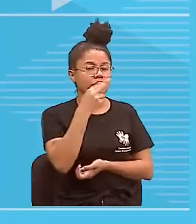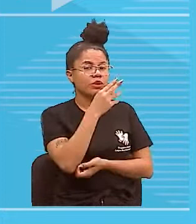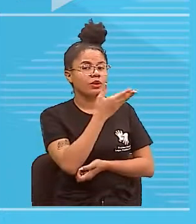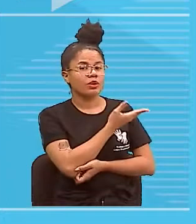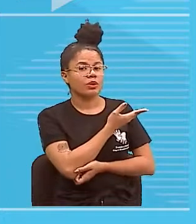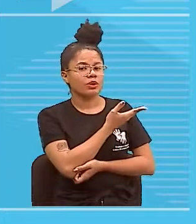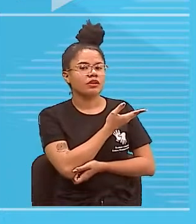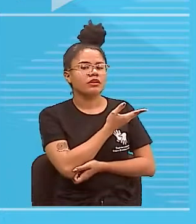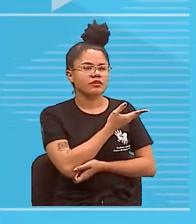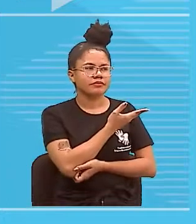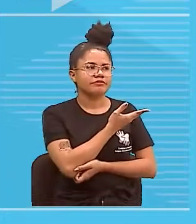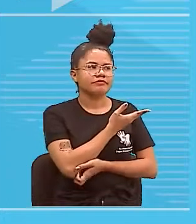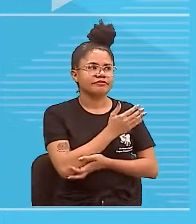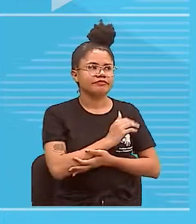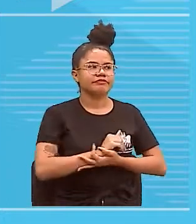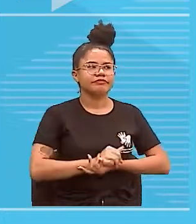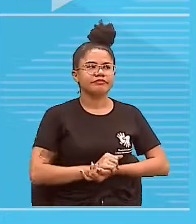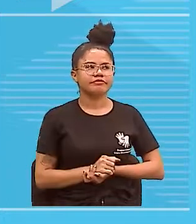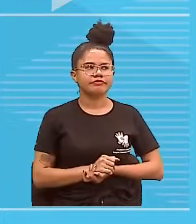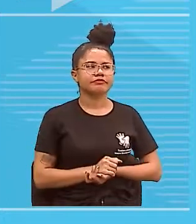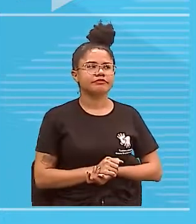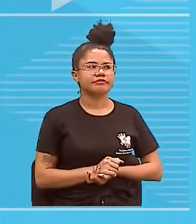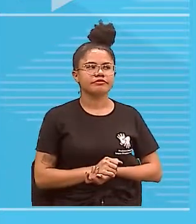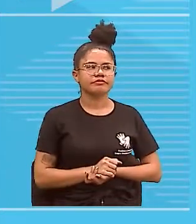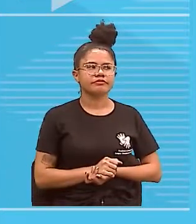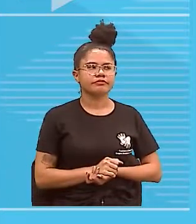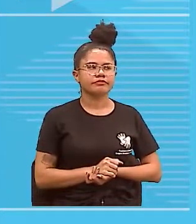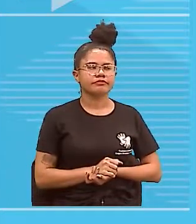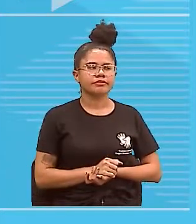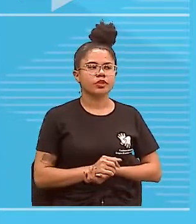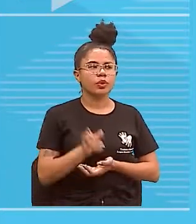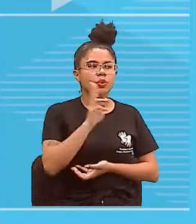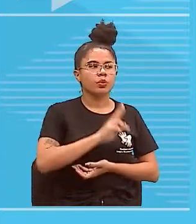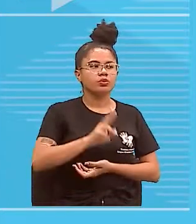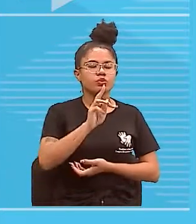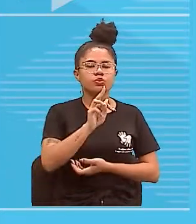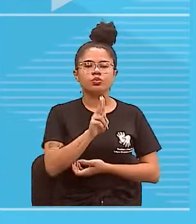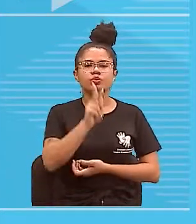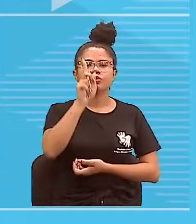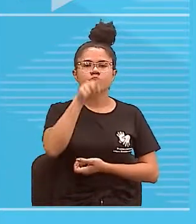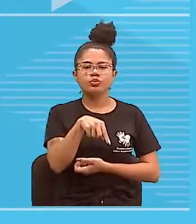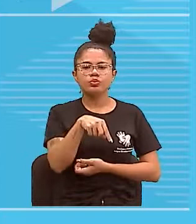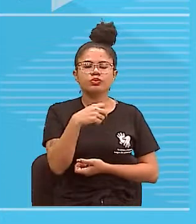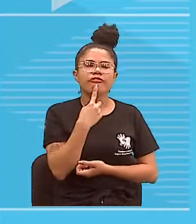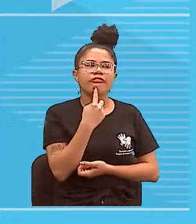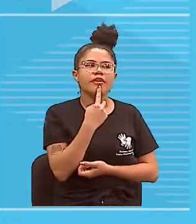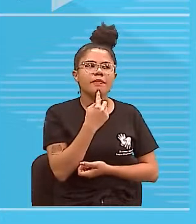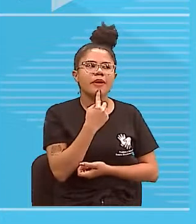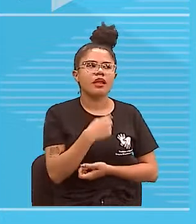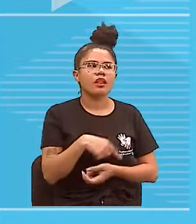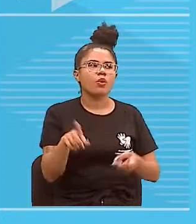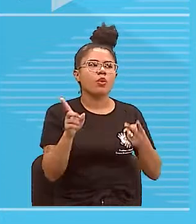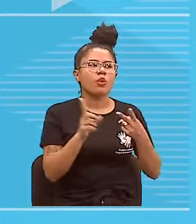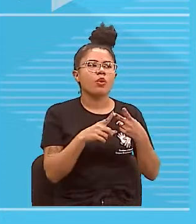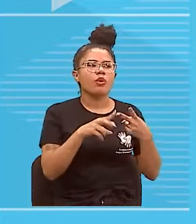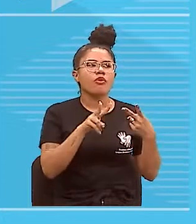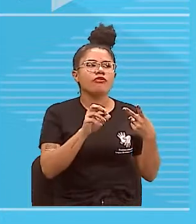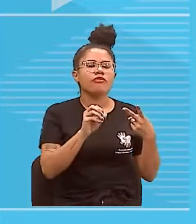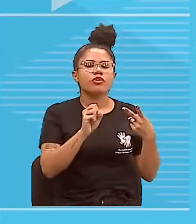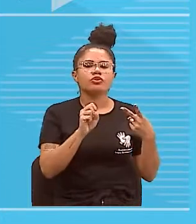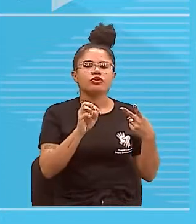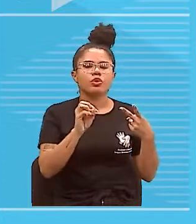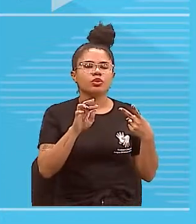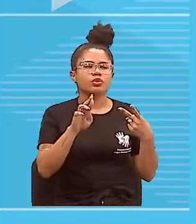quadro antes da gente leu que tem escrito a forma do tu tá de vermelho e a forma do rosto outros também tá de